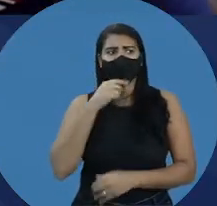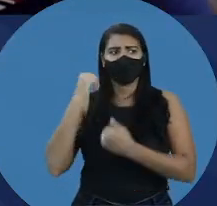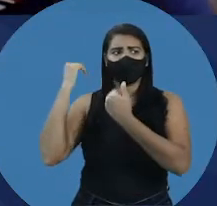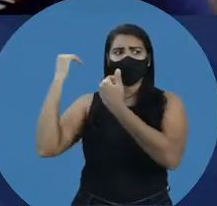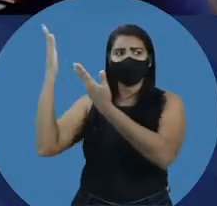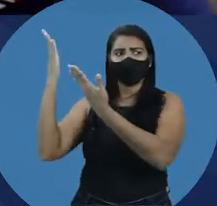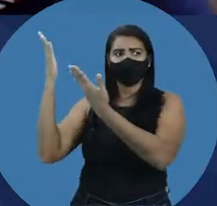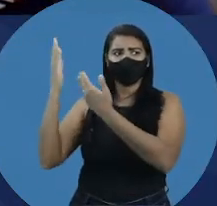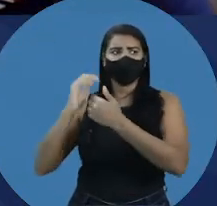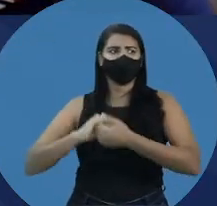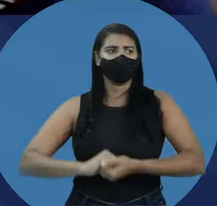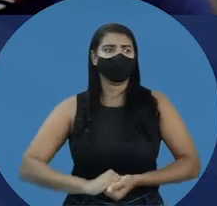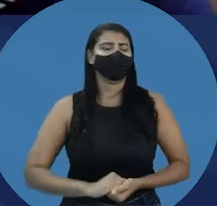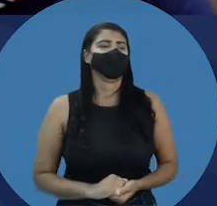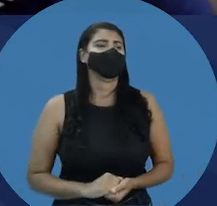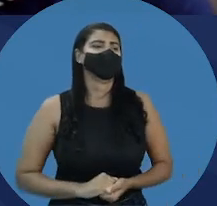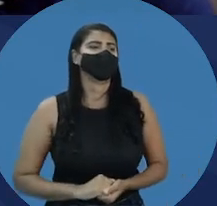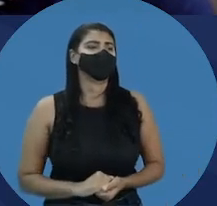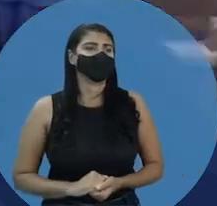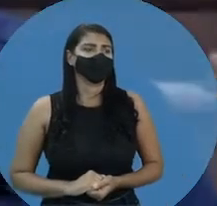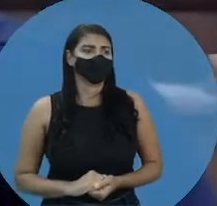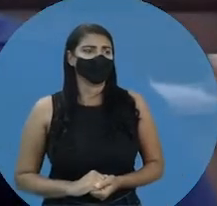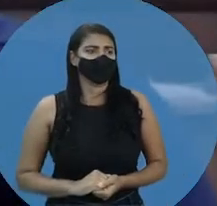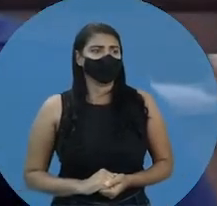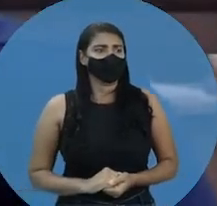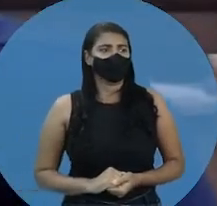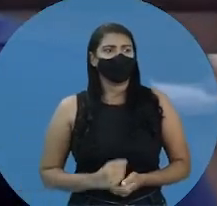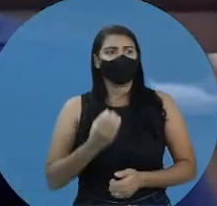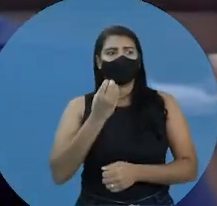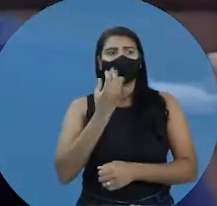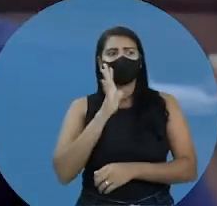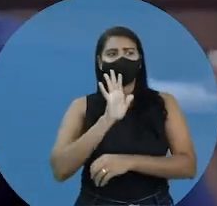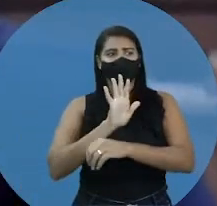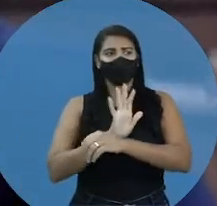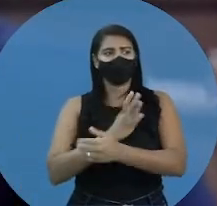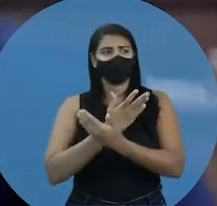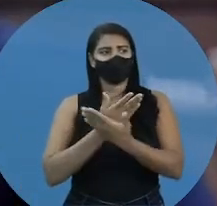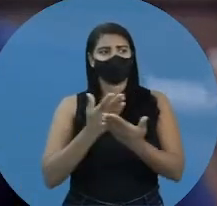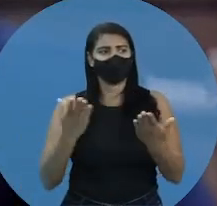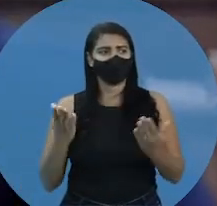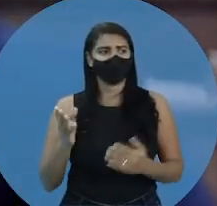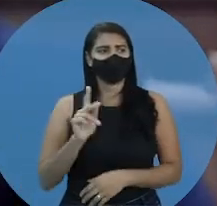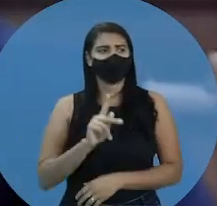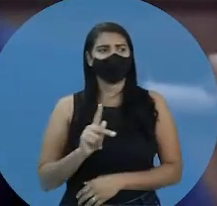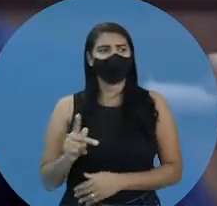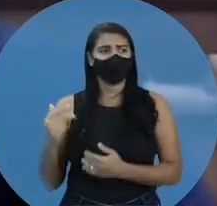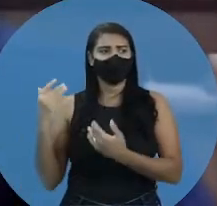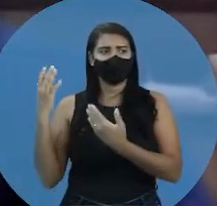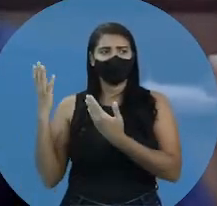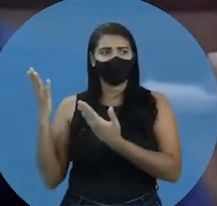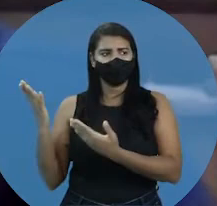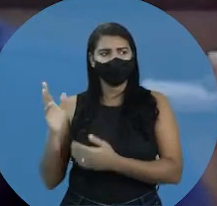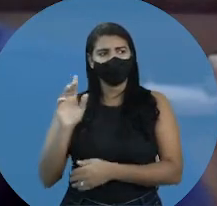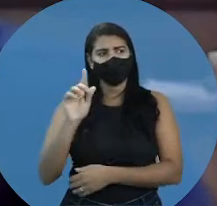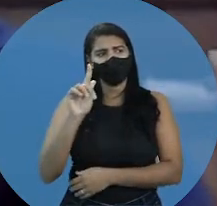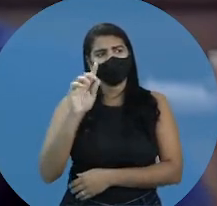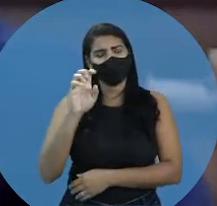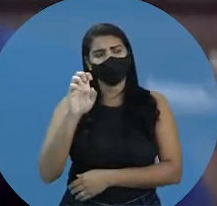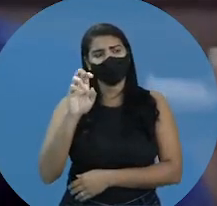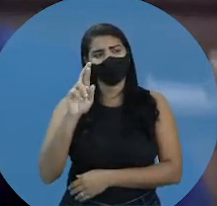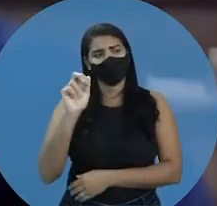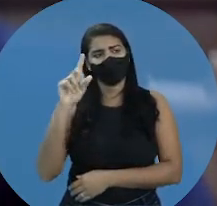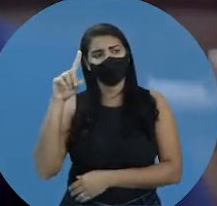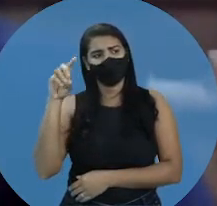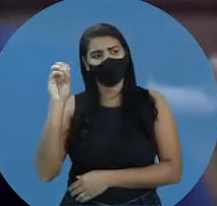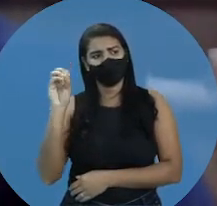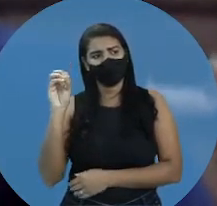a palavra. Boa tarde a todos. Eu sou o professor Geraldo.